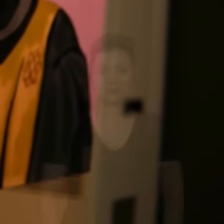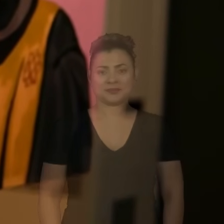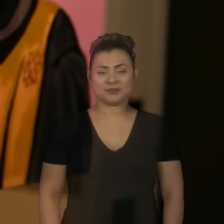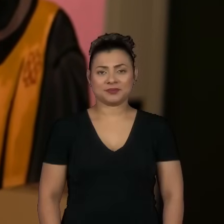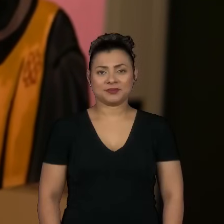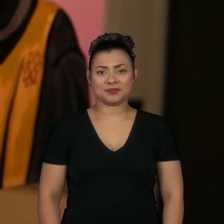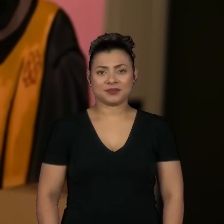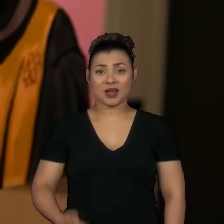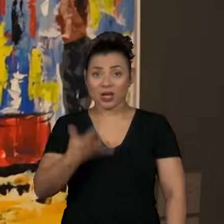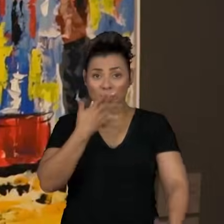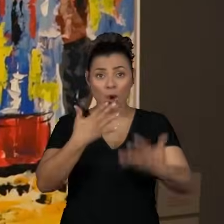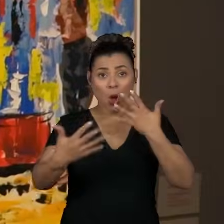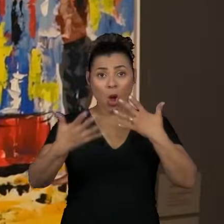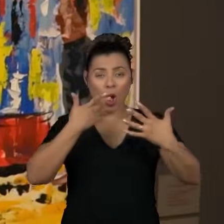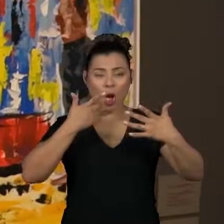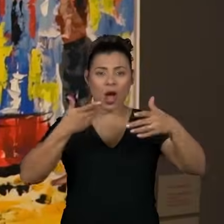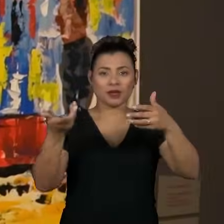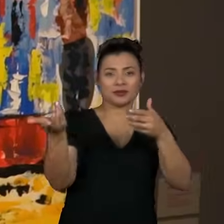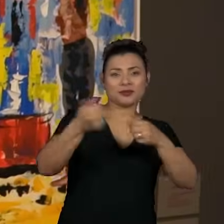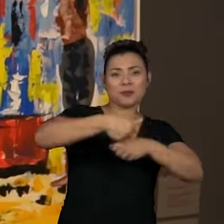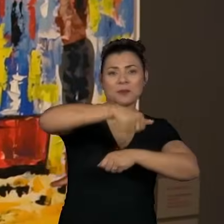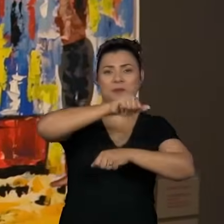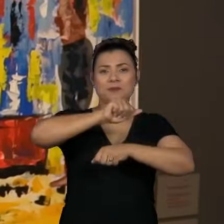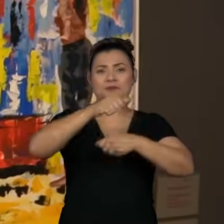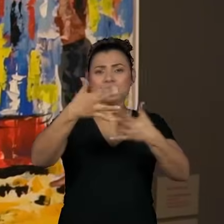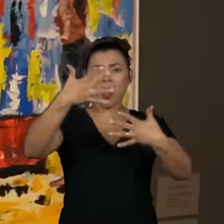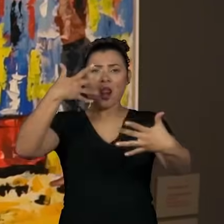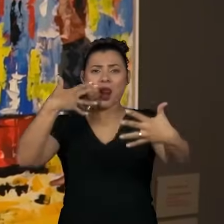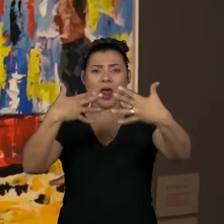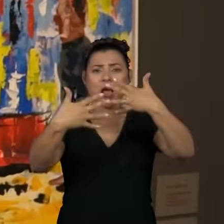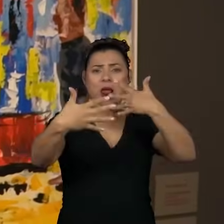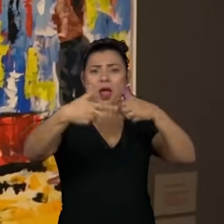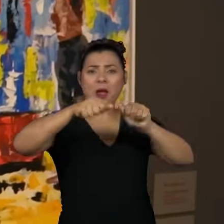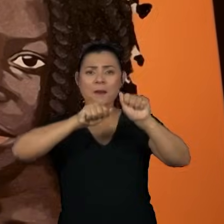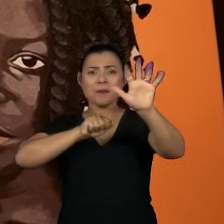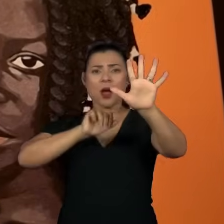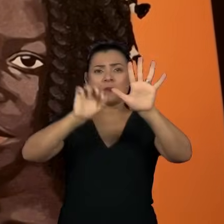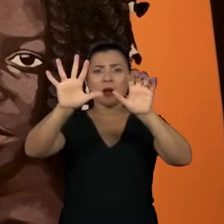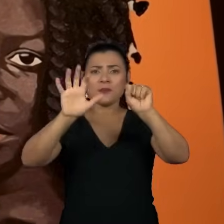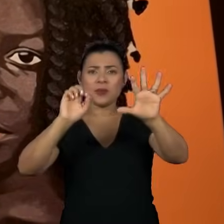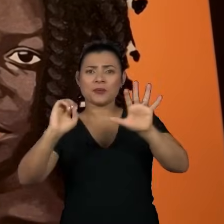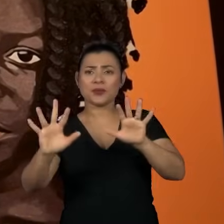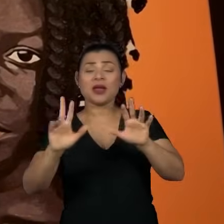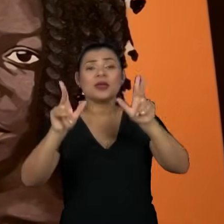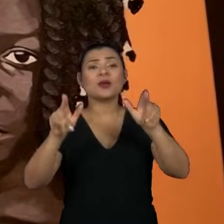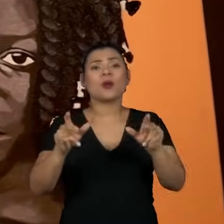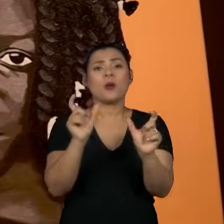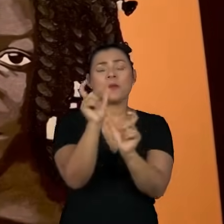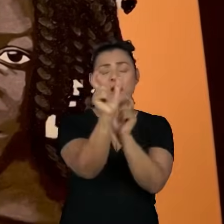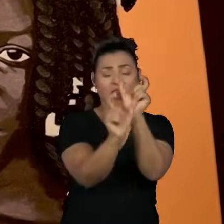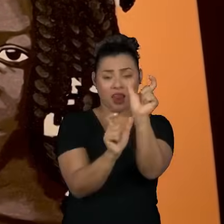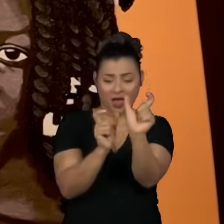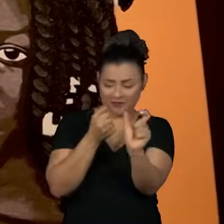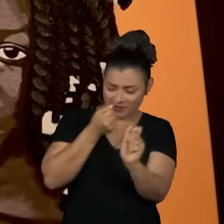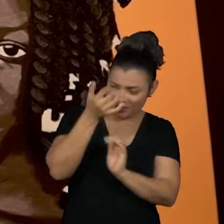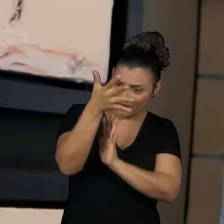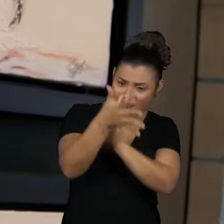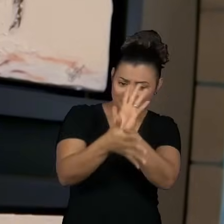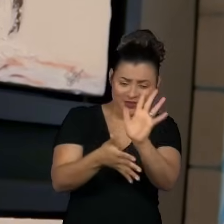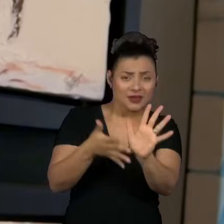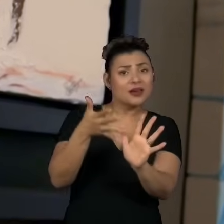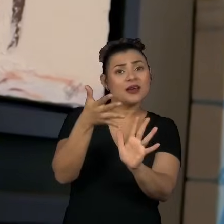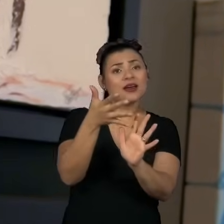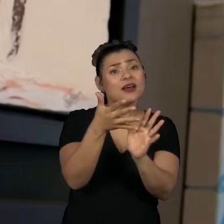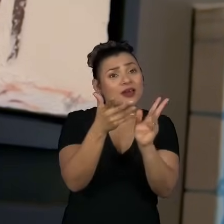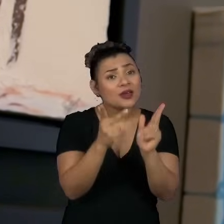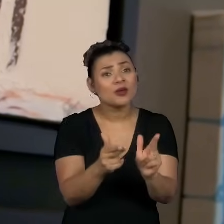As cores, elas são como as palavras, sabe? São como os ritmos, são como uma música leve.